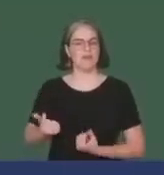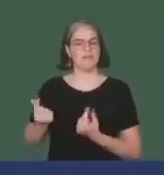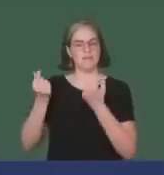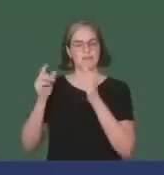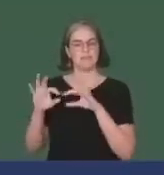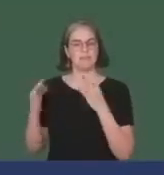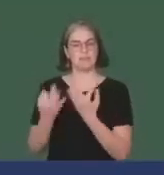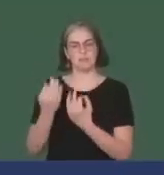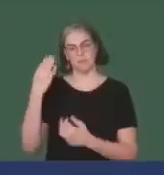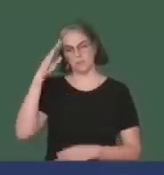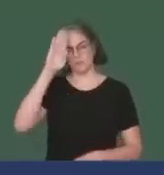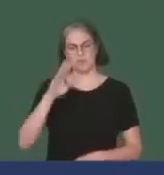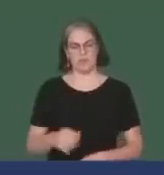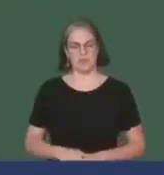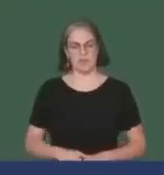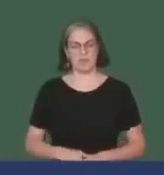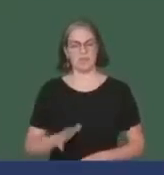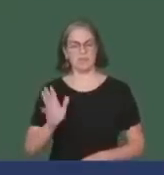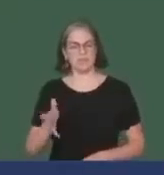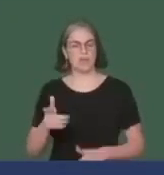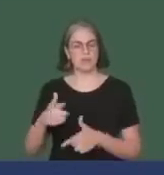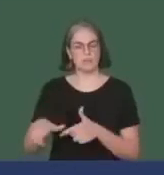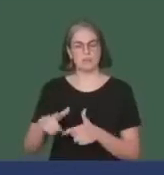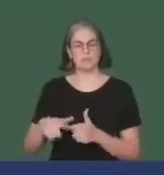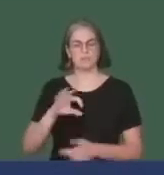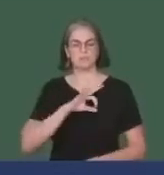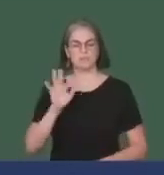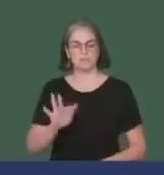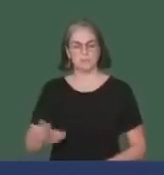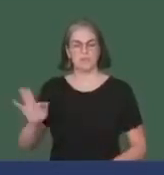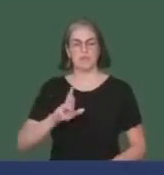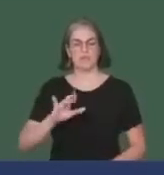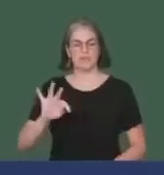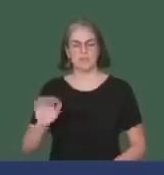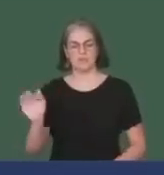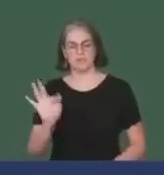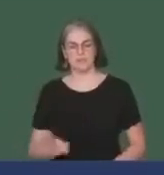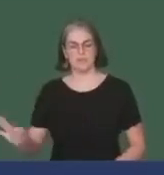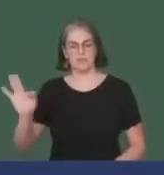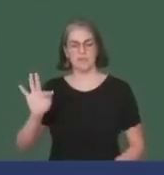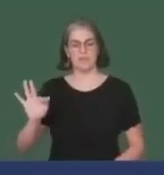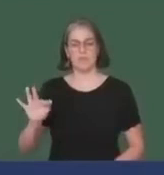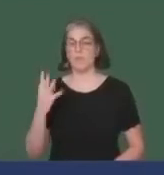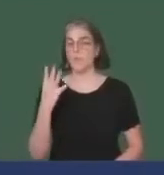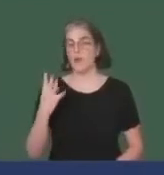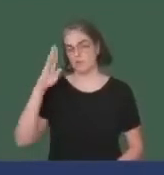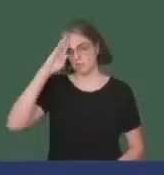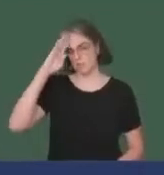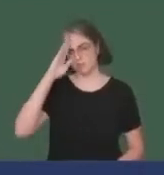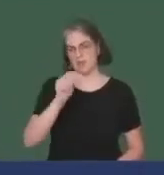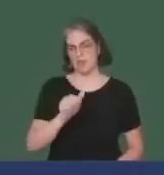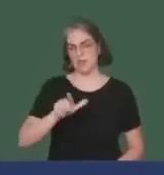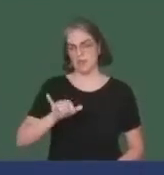que contaminaram a Polícia Federal, a Receita Federal, os militares, 4 militares, de almirante a